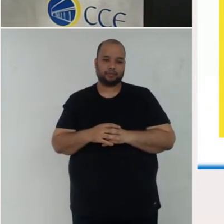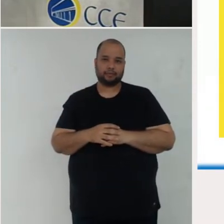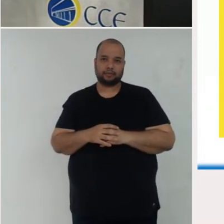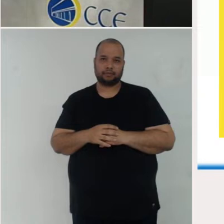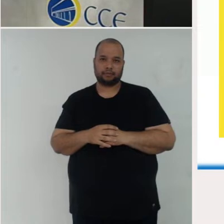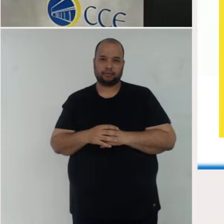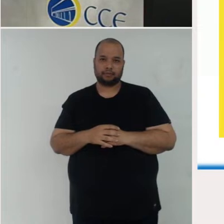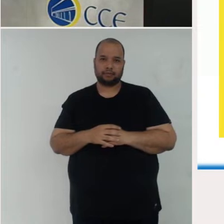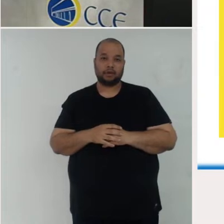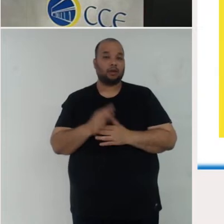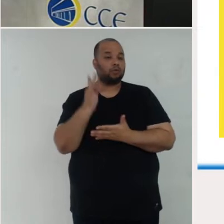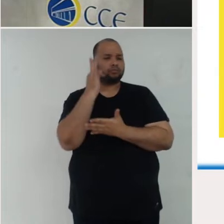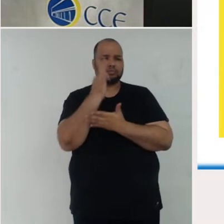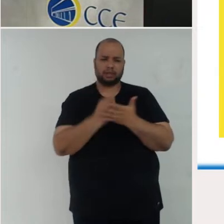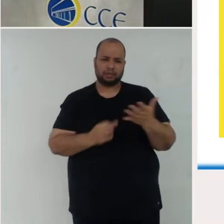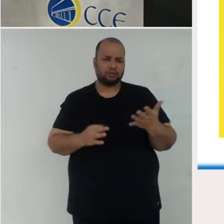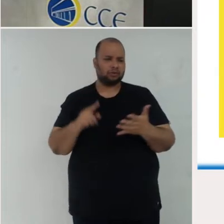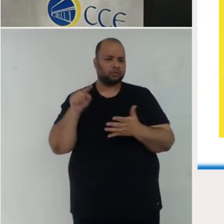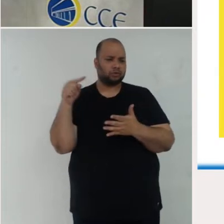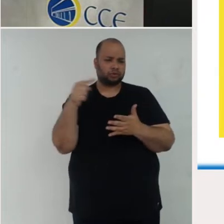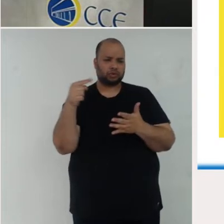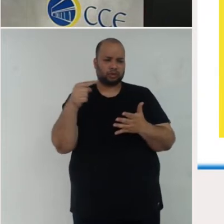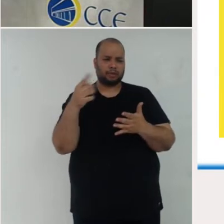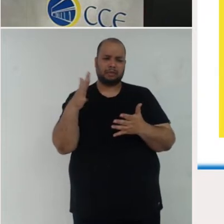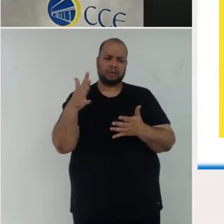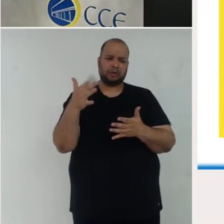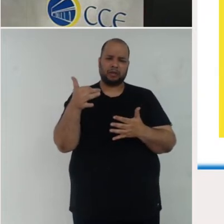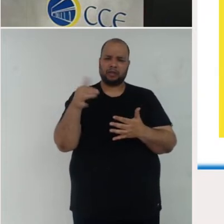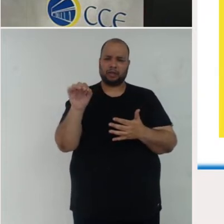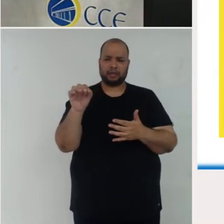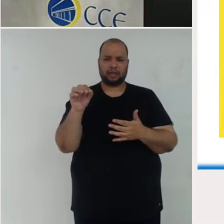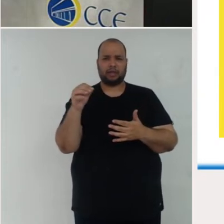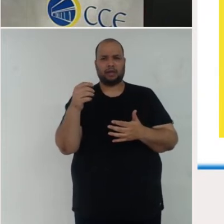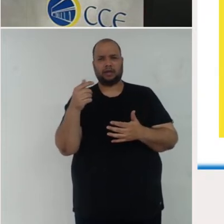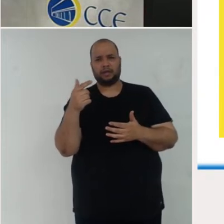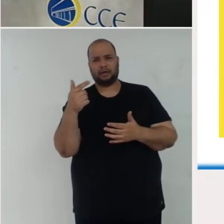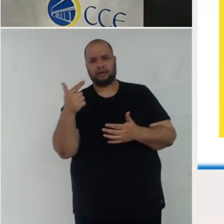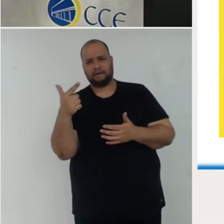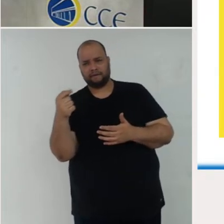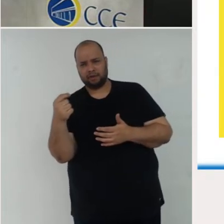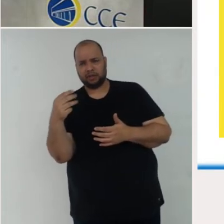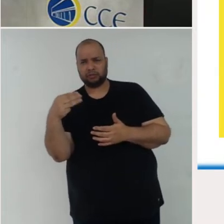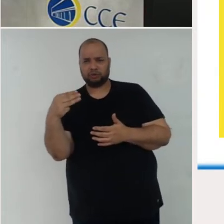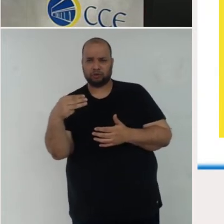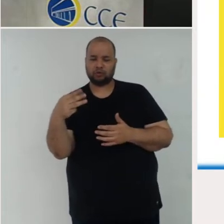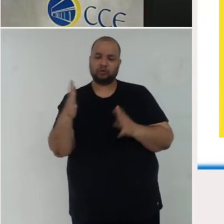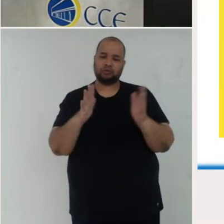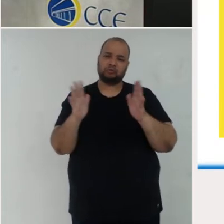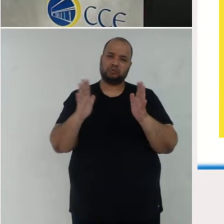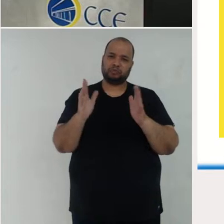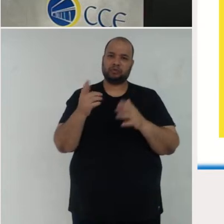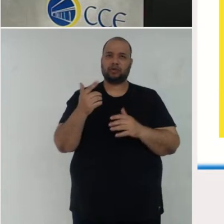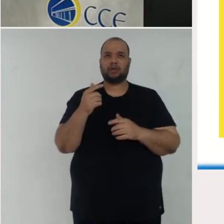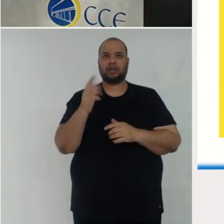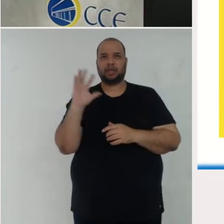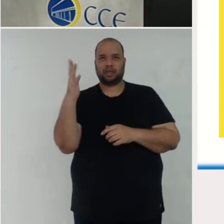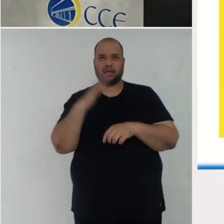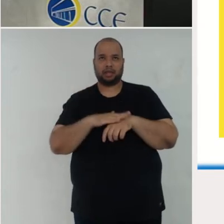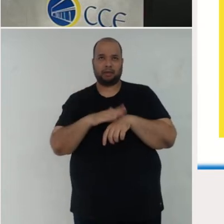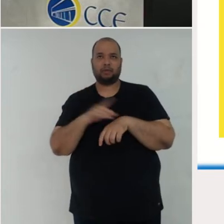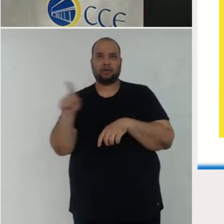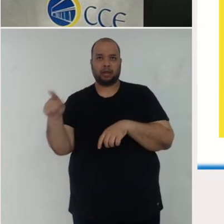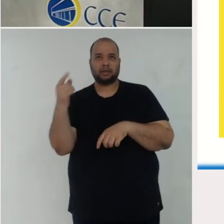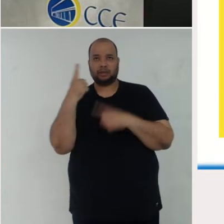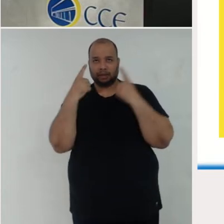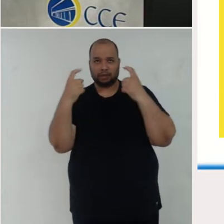sinais em vídeo. São textos que têm entre 10 a 20, 20 e pouquinhos minutos, 22, 23, tá? Mas trazem aí